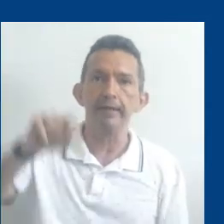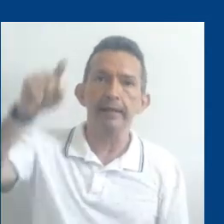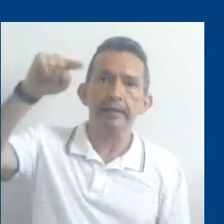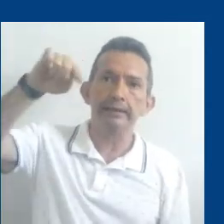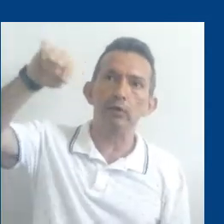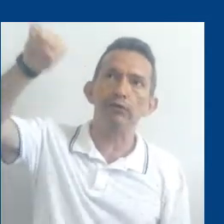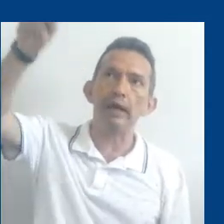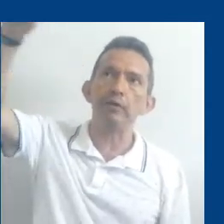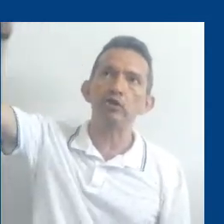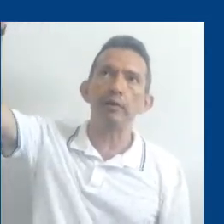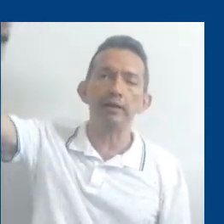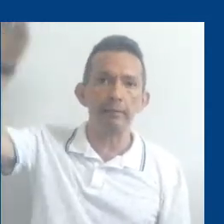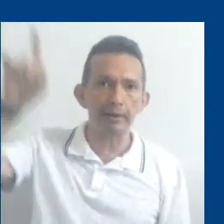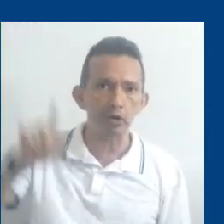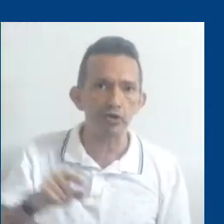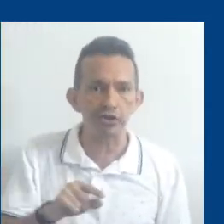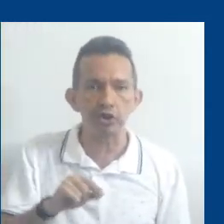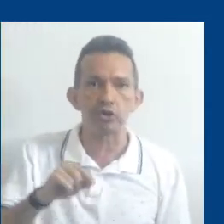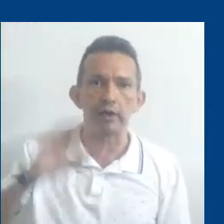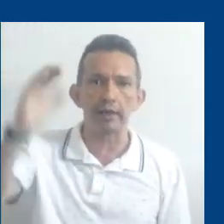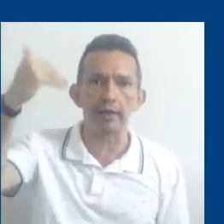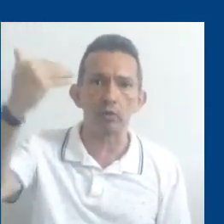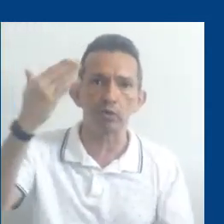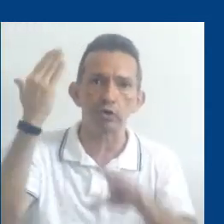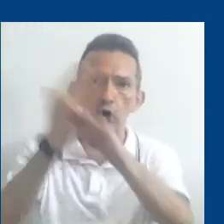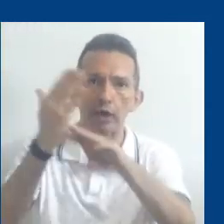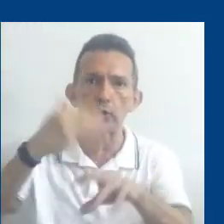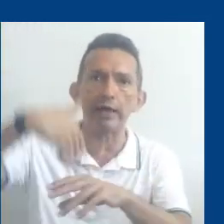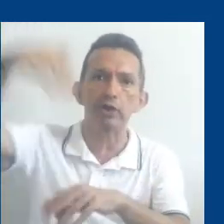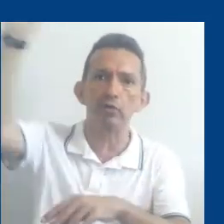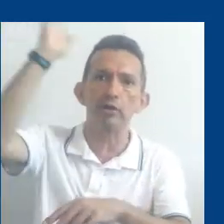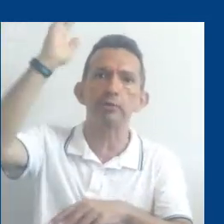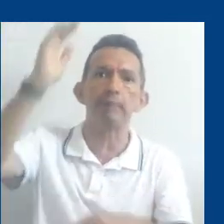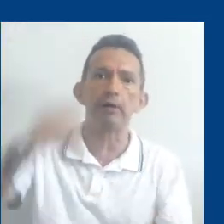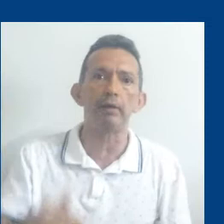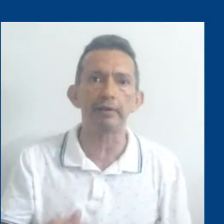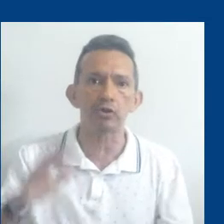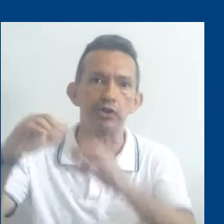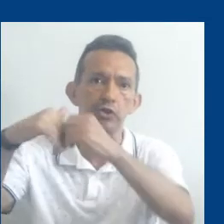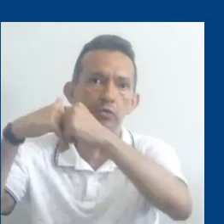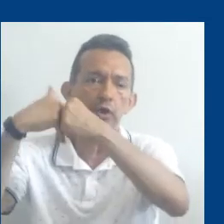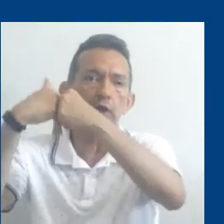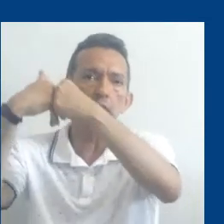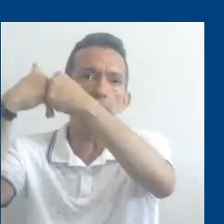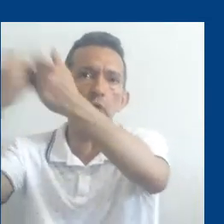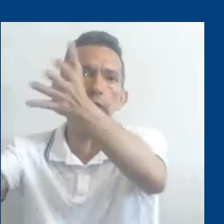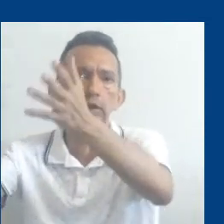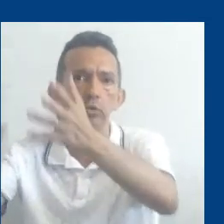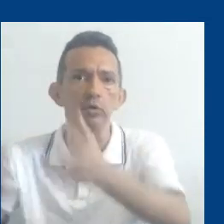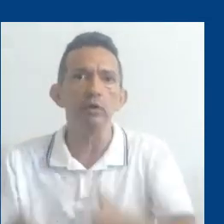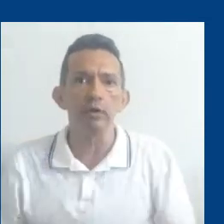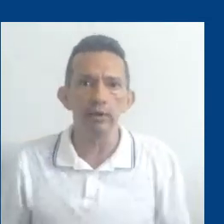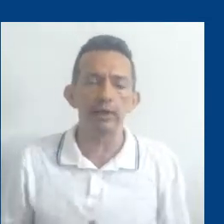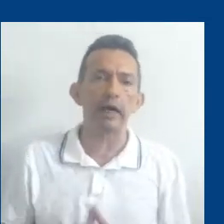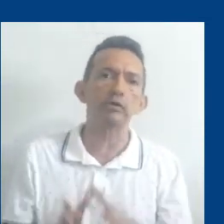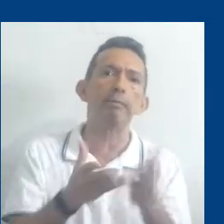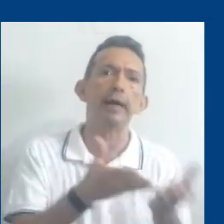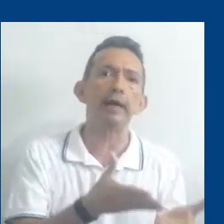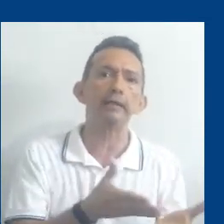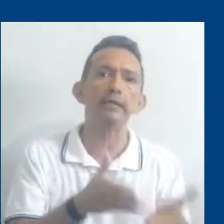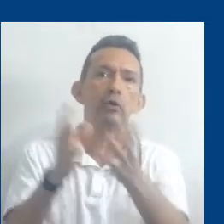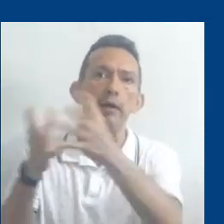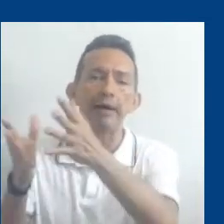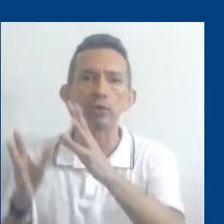proteína. Tem um filamento chamado de nematocisto, né? Que quando toca no gatilho dispara o nematocisto e o líquido que